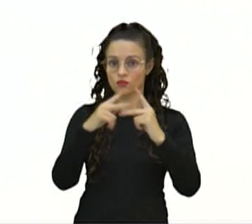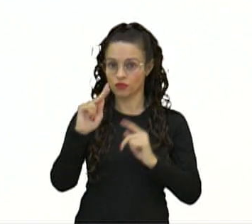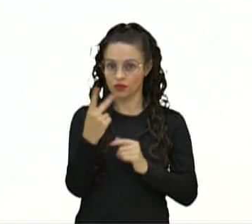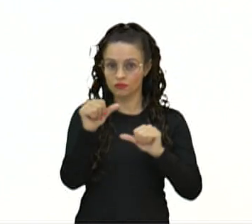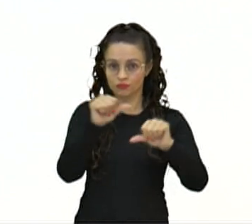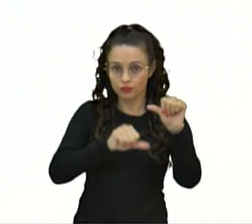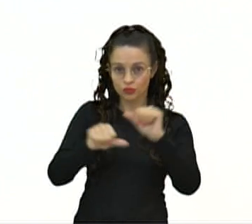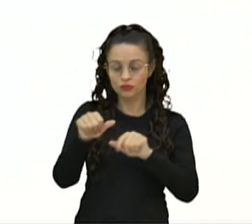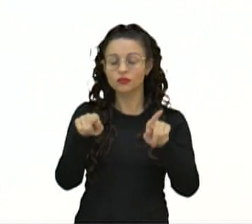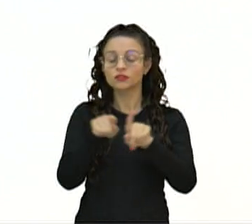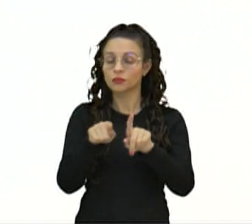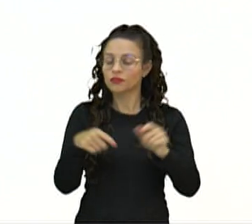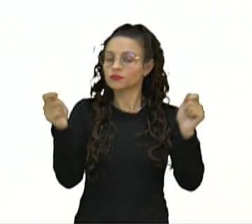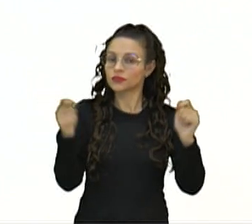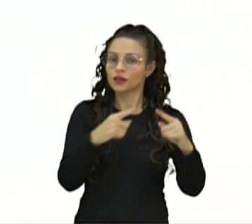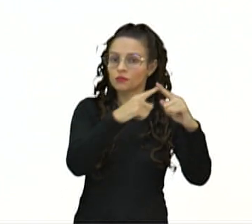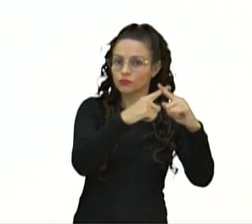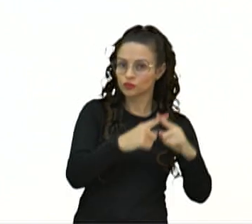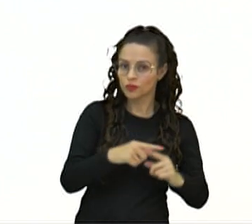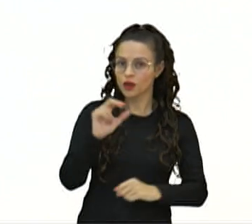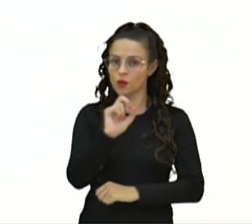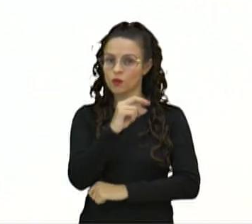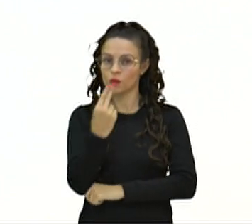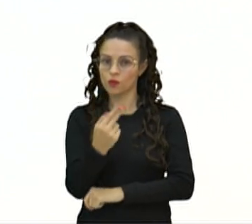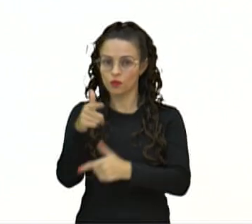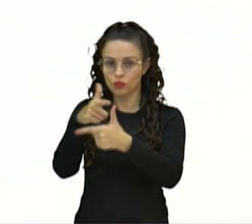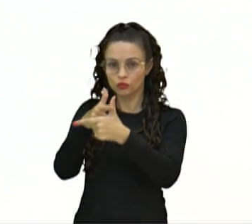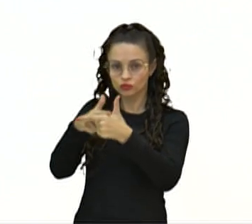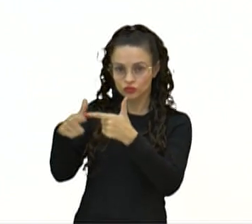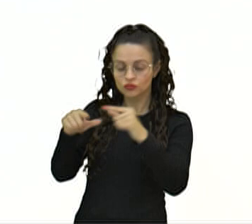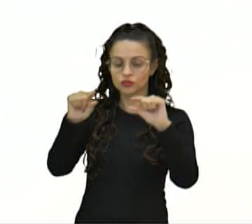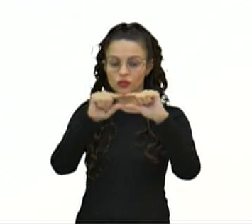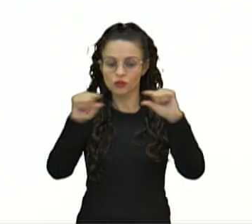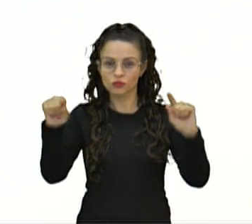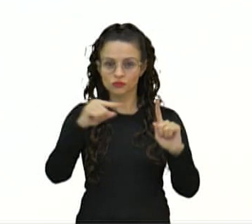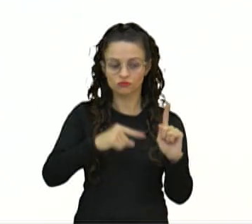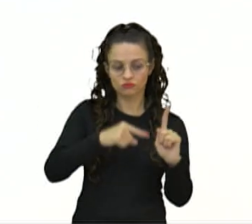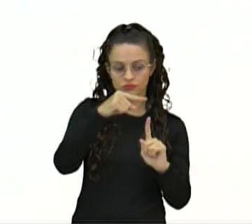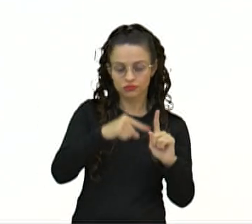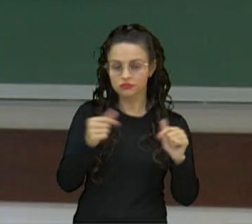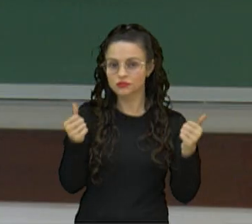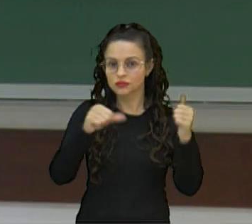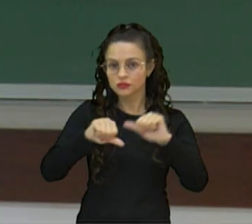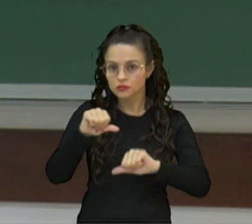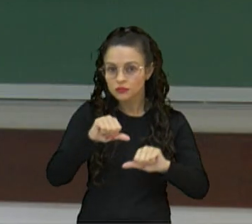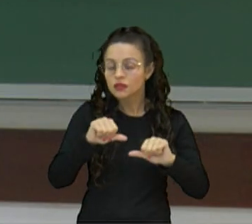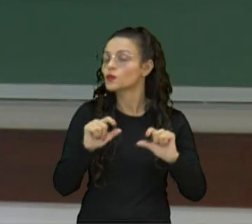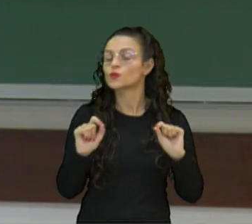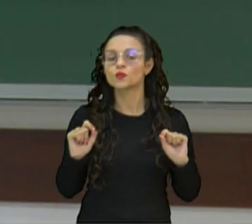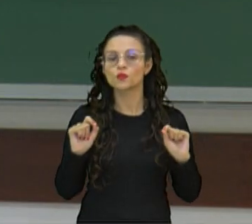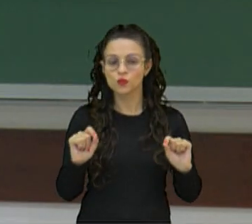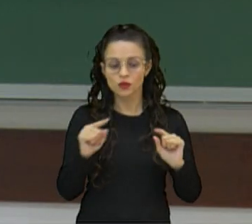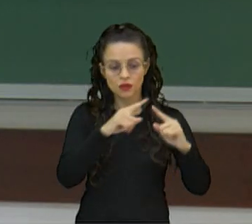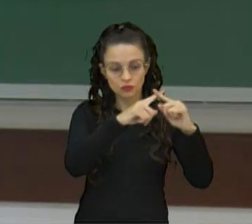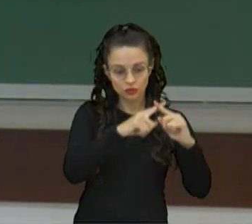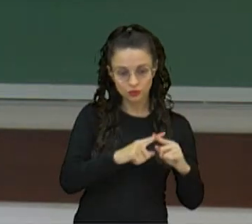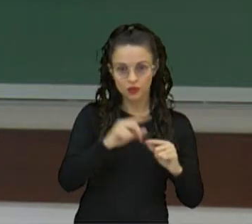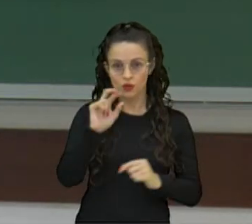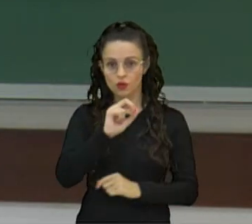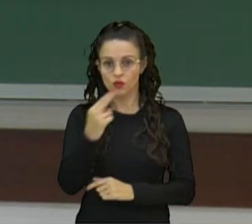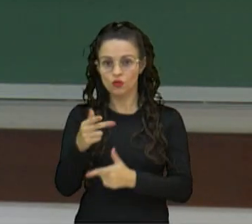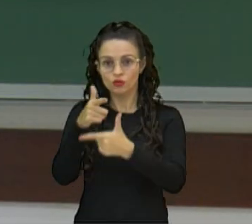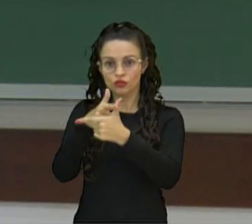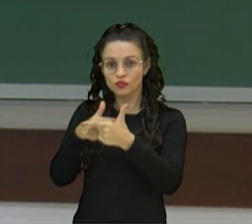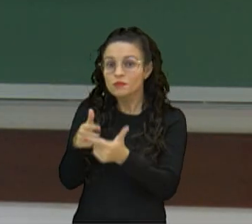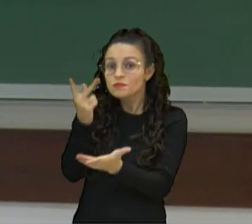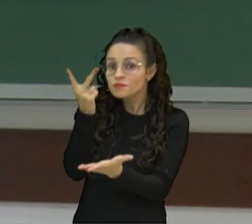também podemos multiplicar ou dividir as equações termoquímicas. Quando fazemos isso, multiplicamos ou dividimos pelo